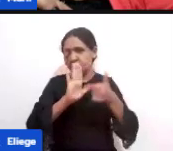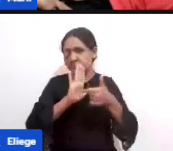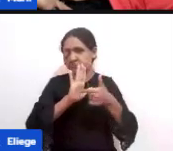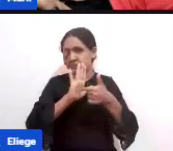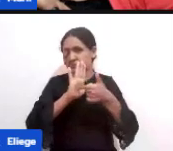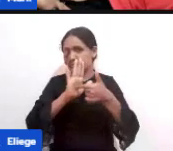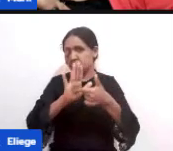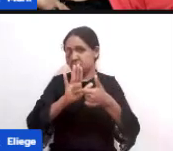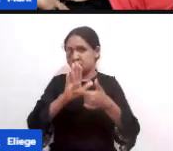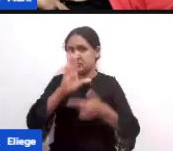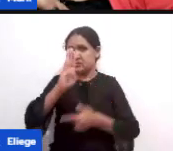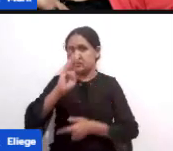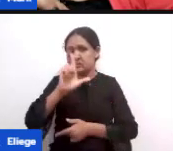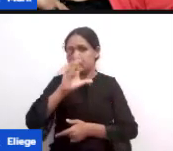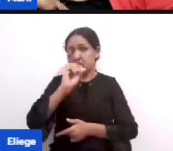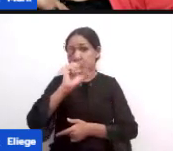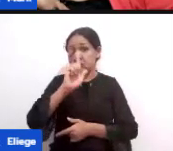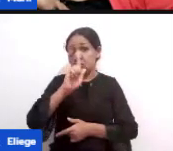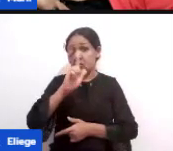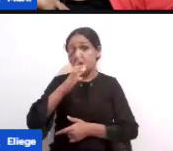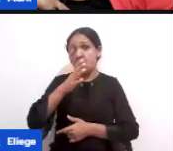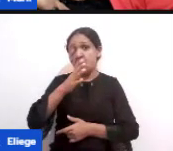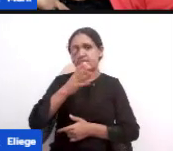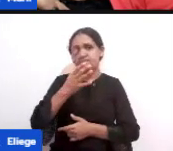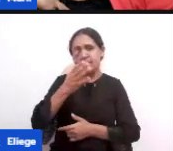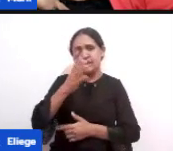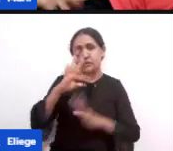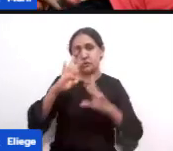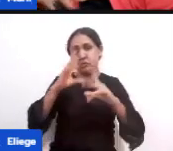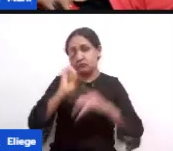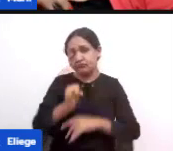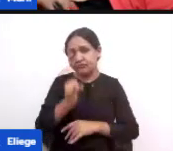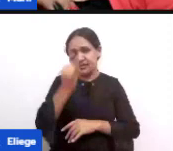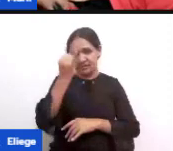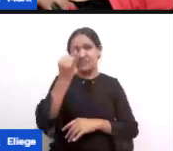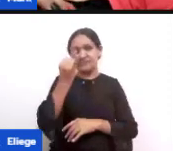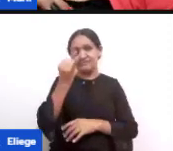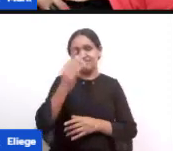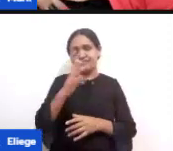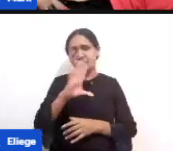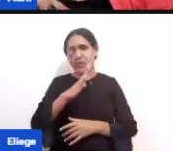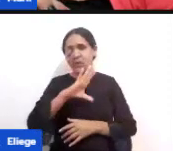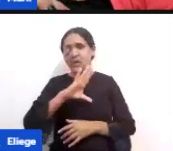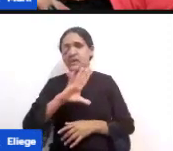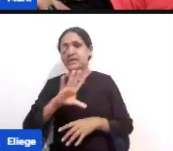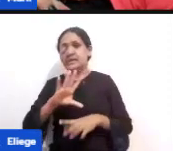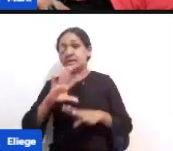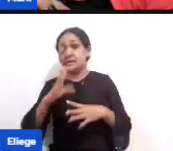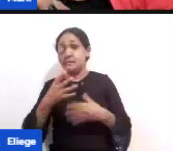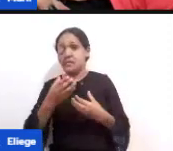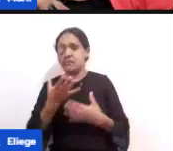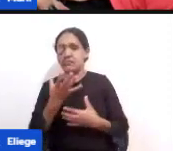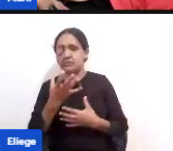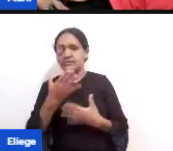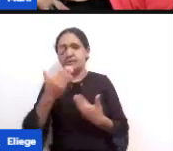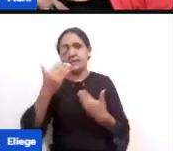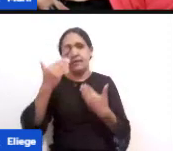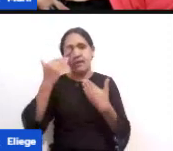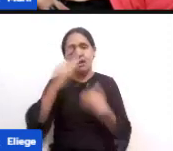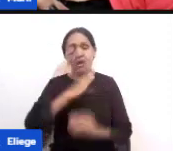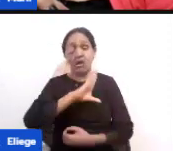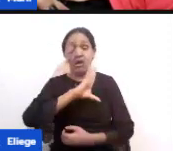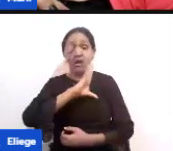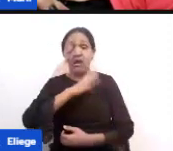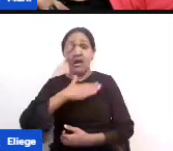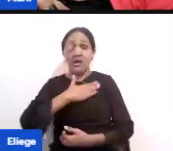blog. Espero que vocês aproveitem, espero que tenha colaborado para o trabalho pedagógico de